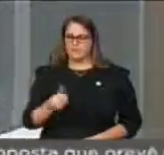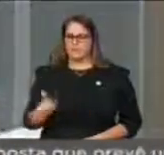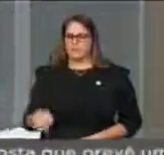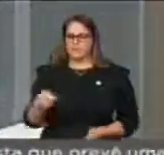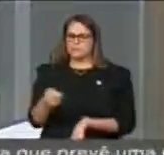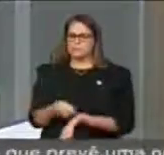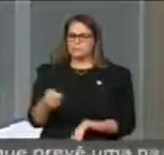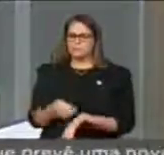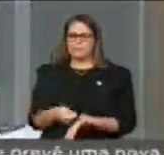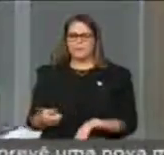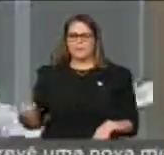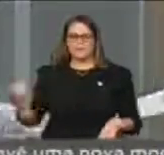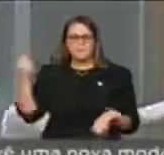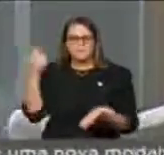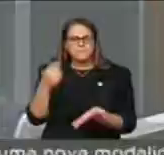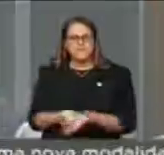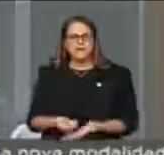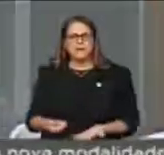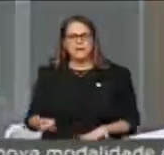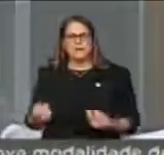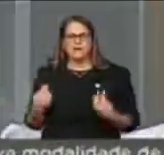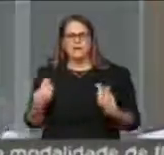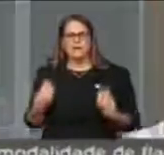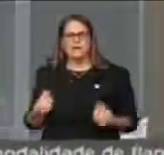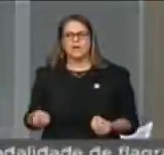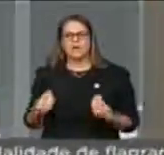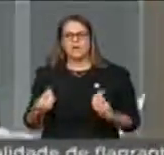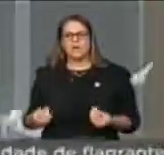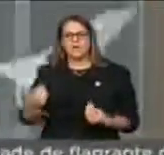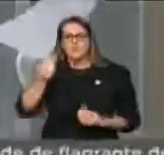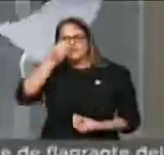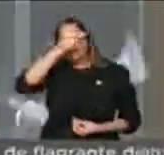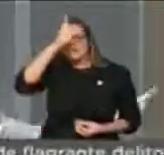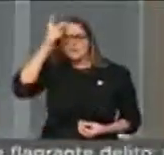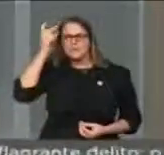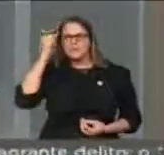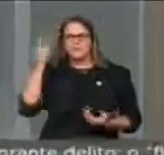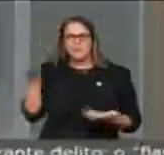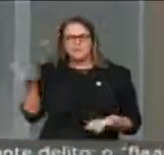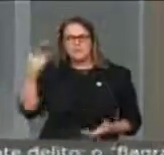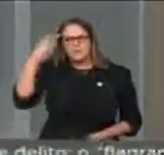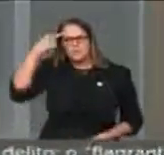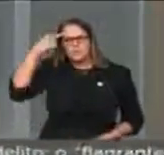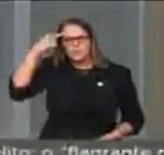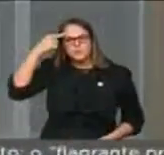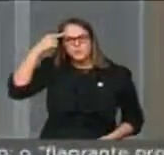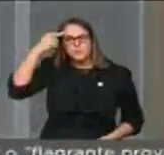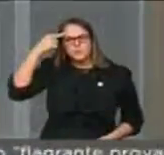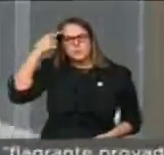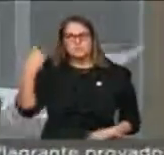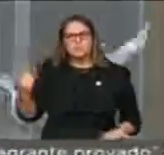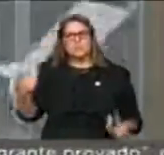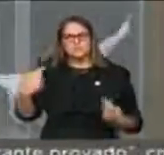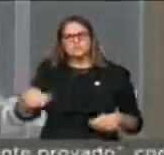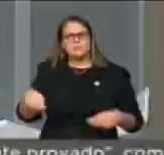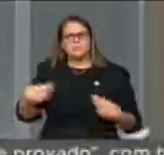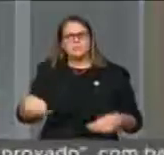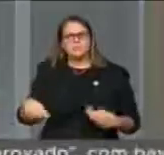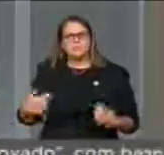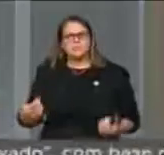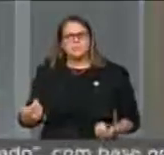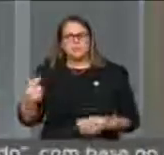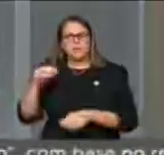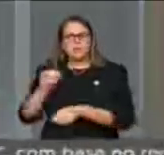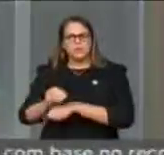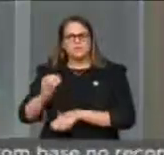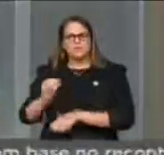da capital Palmas. Olha que coisa é essa, meu prefeito. Tenha juízo, tenha bom senso e cuide sim dos nossos